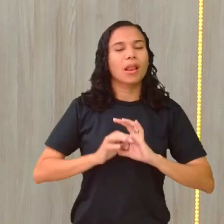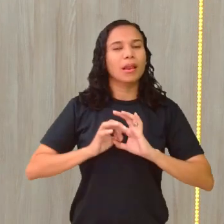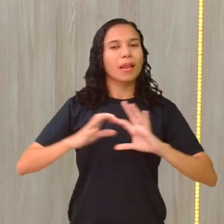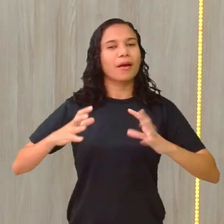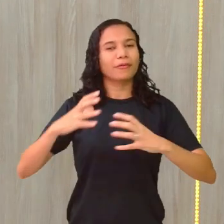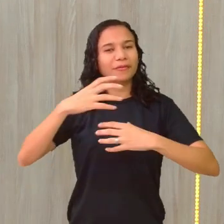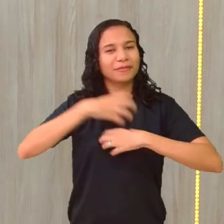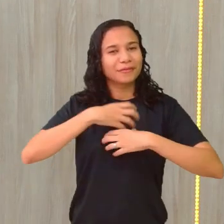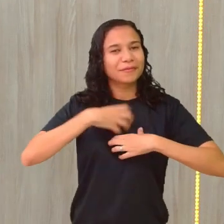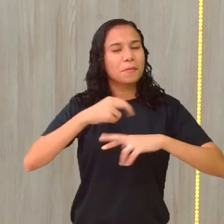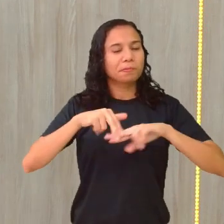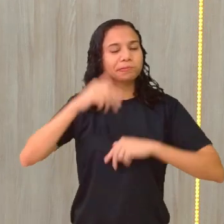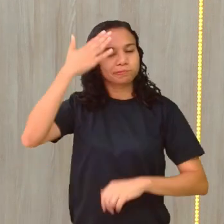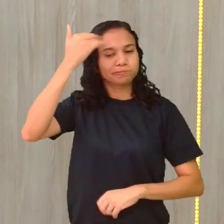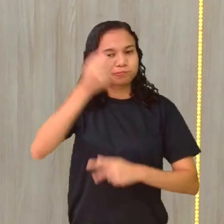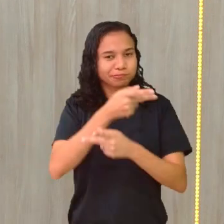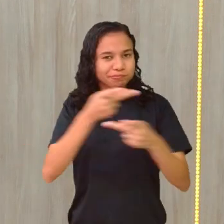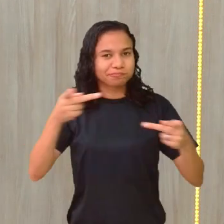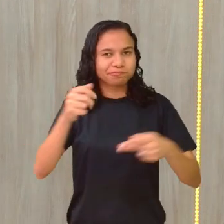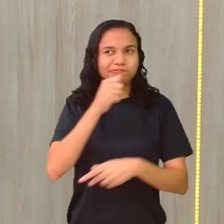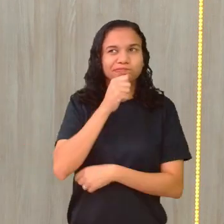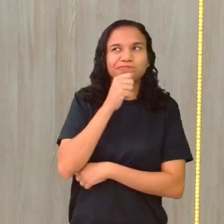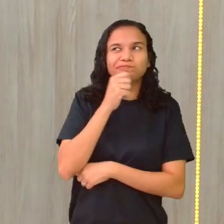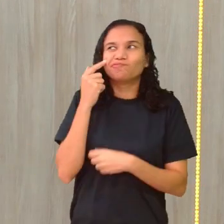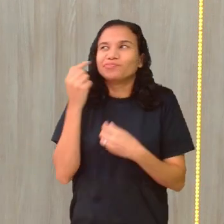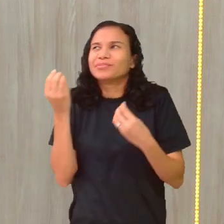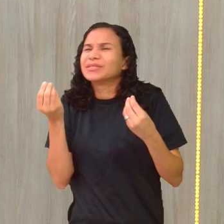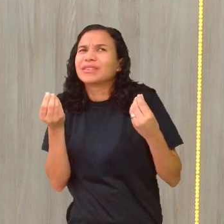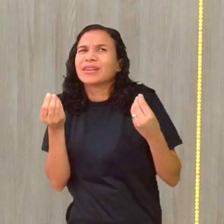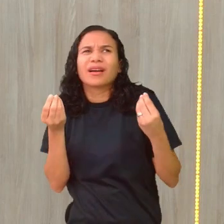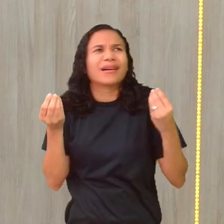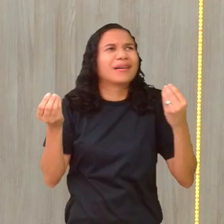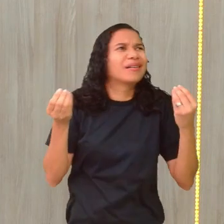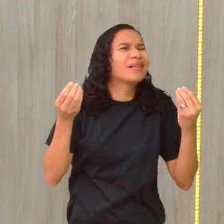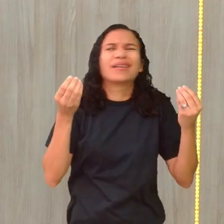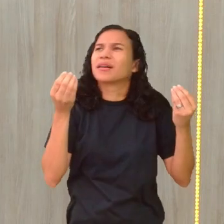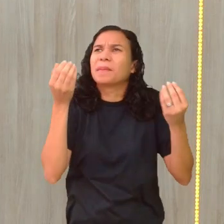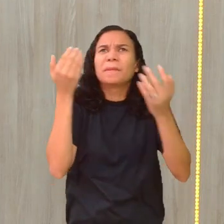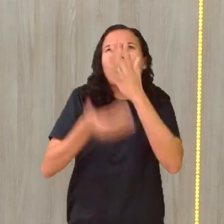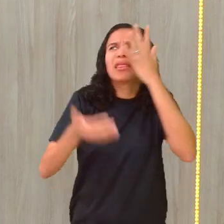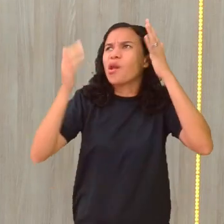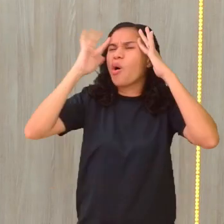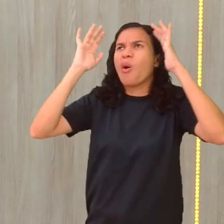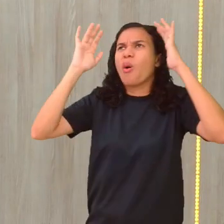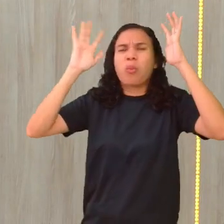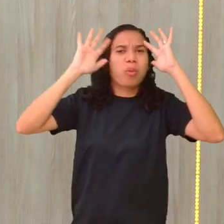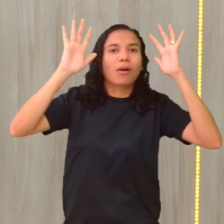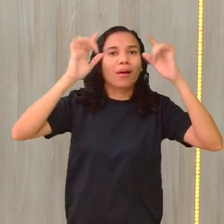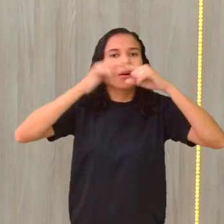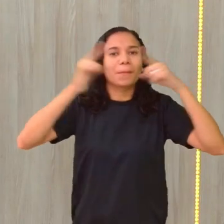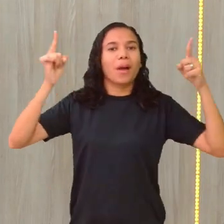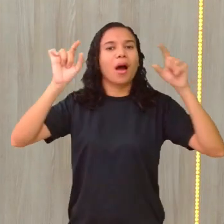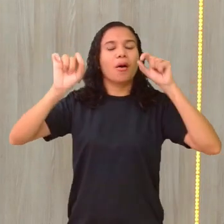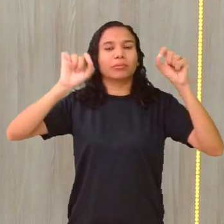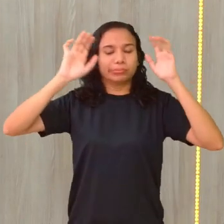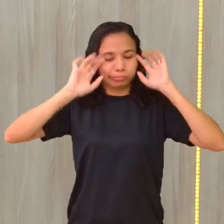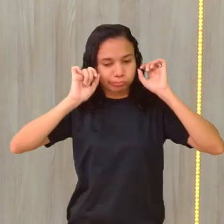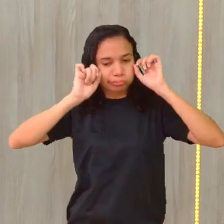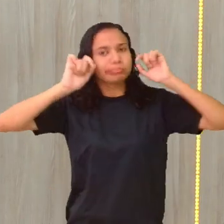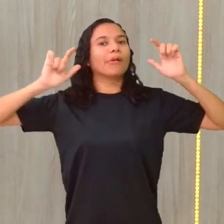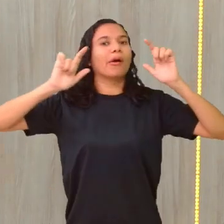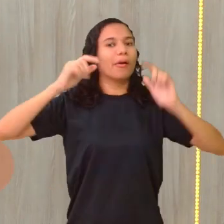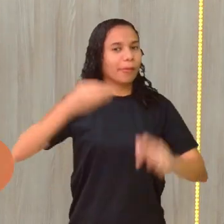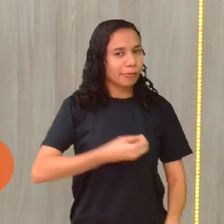né? Eu sei que vocês... Tem gente que tá ainda meio que... O que é que tá acontecendo hoje? Sem entender nada, mas vai espertando